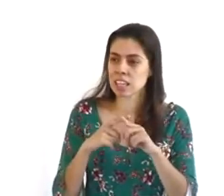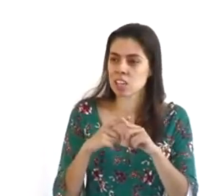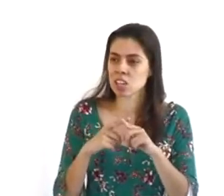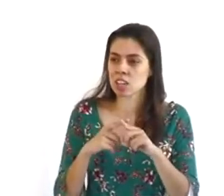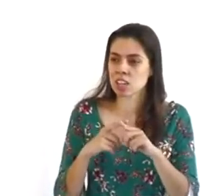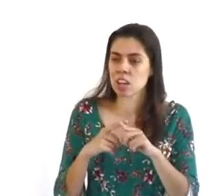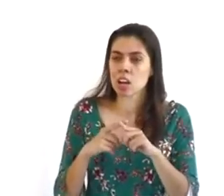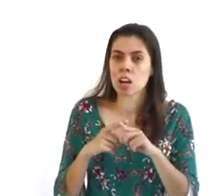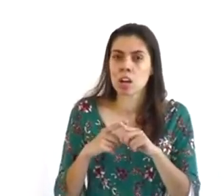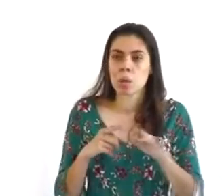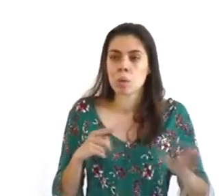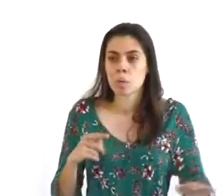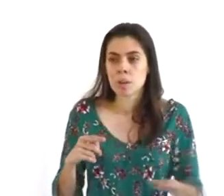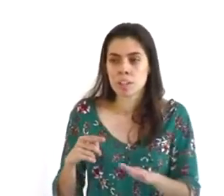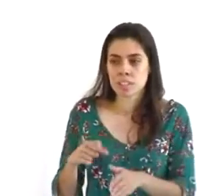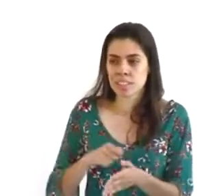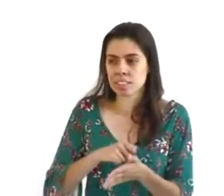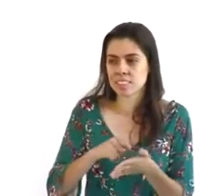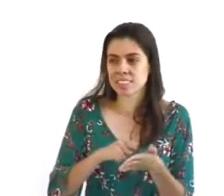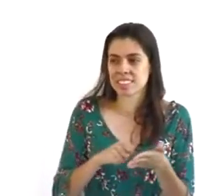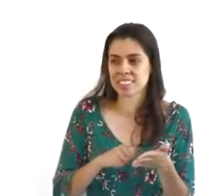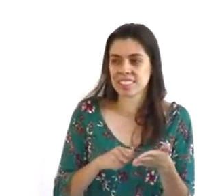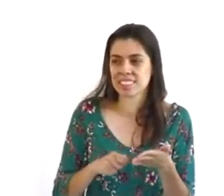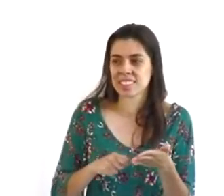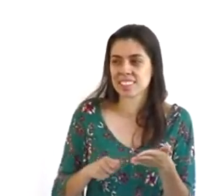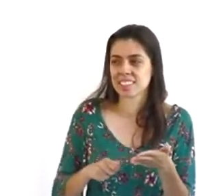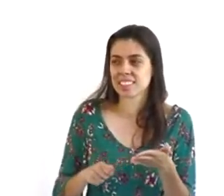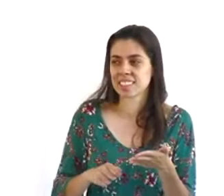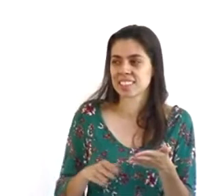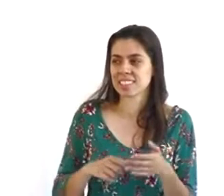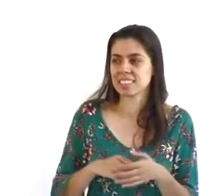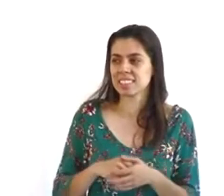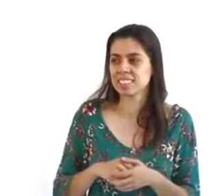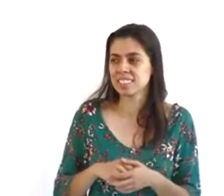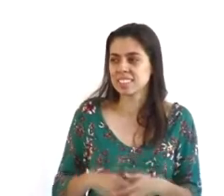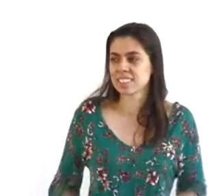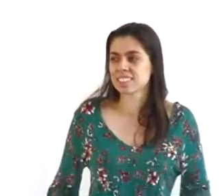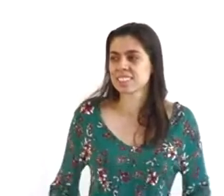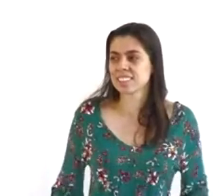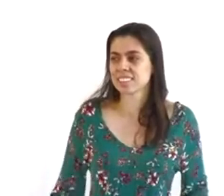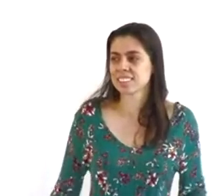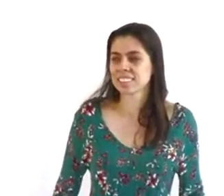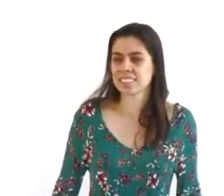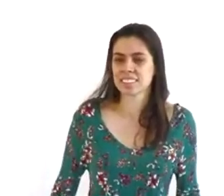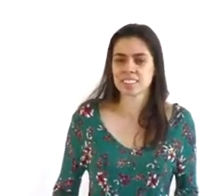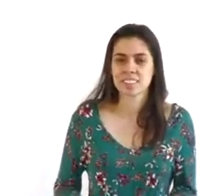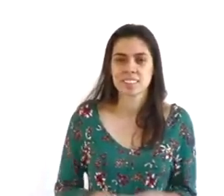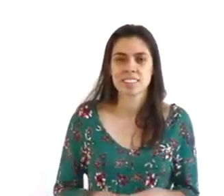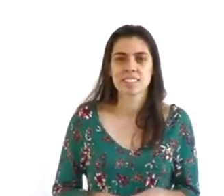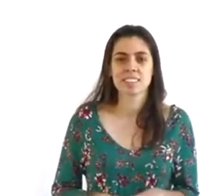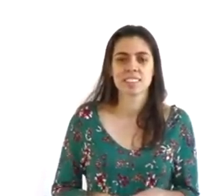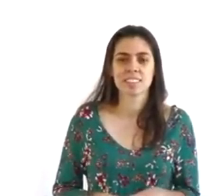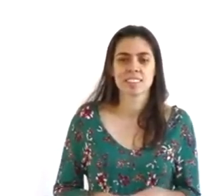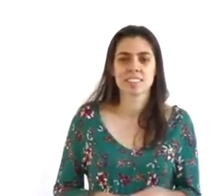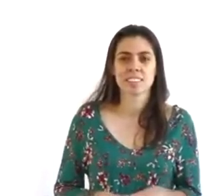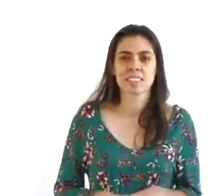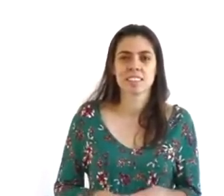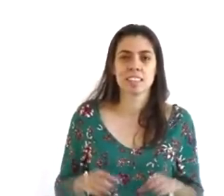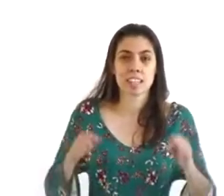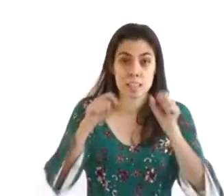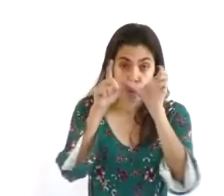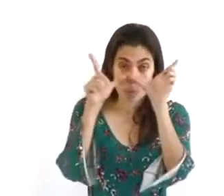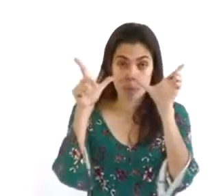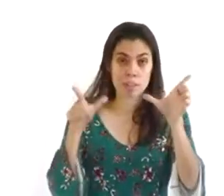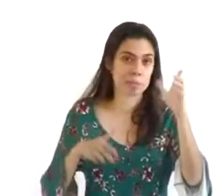uma prancheta com material para que as crianças consigam também fazer o seu desenho. E como estamos nesta manhã falando de gratidão,